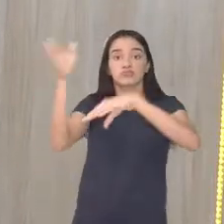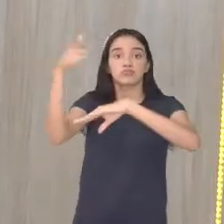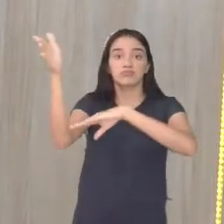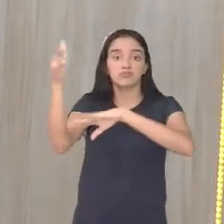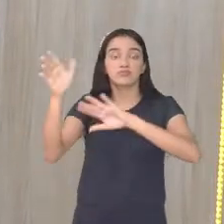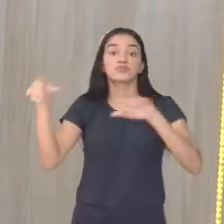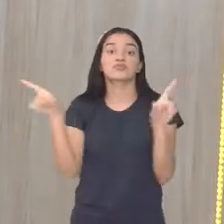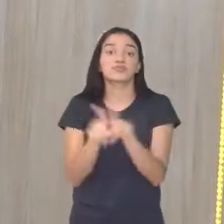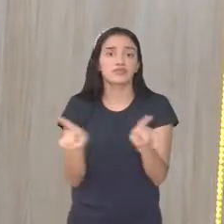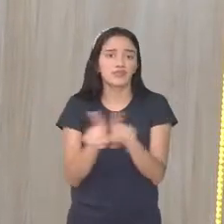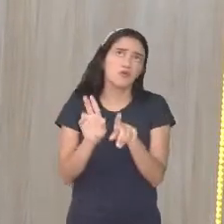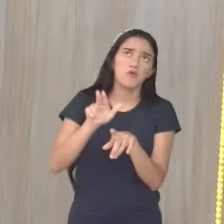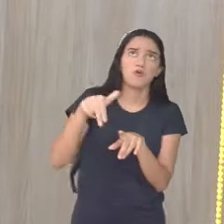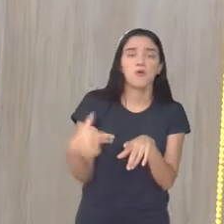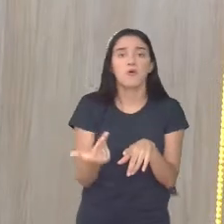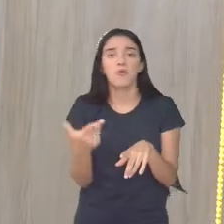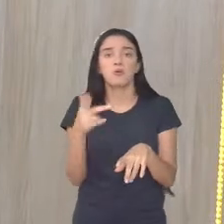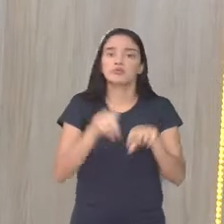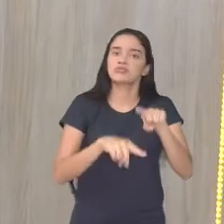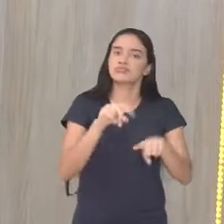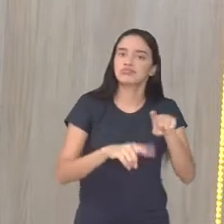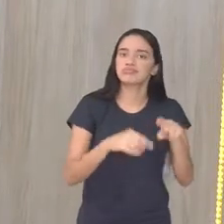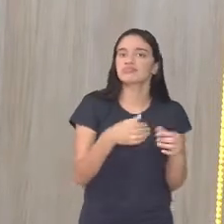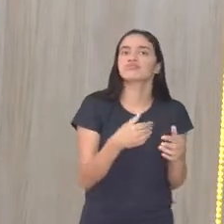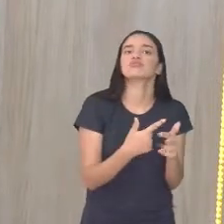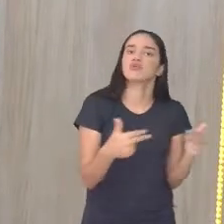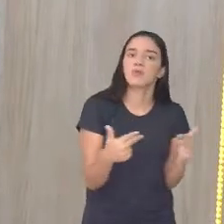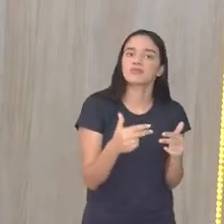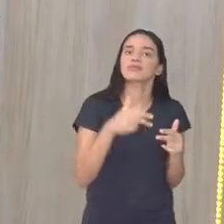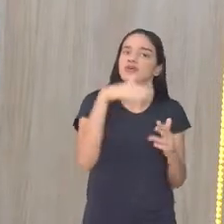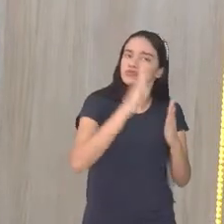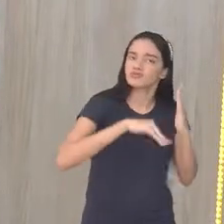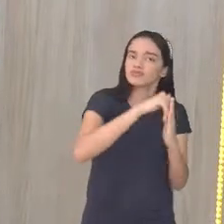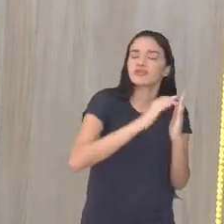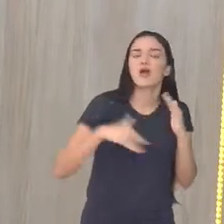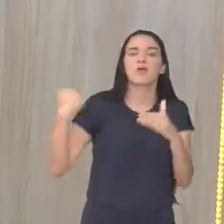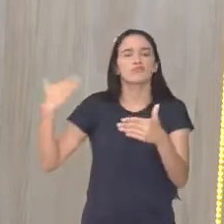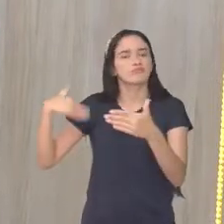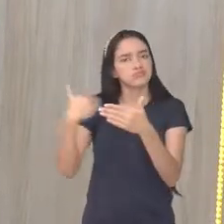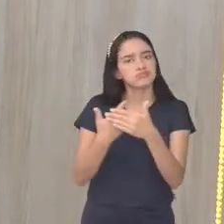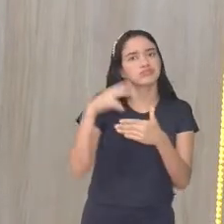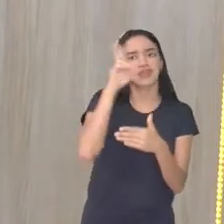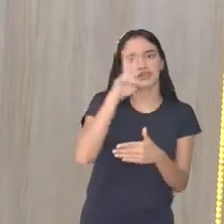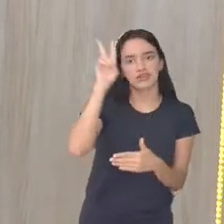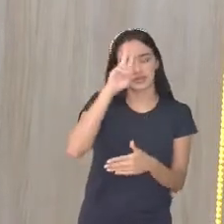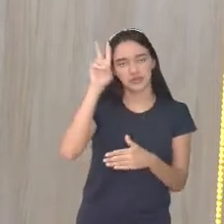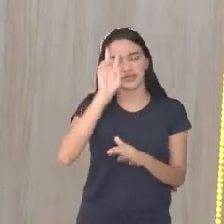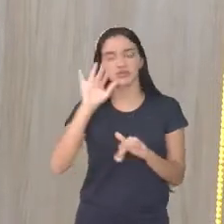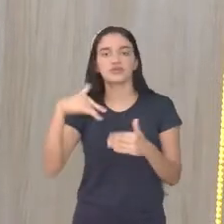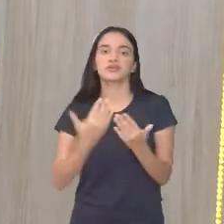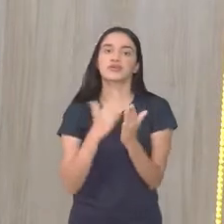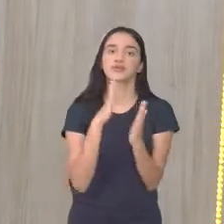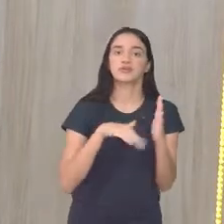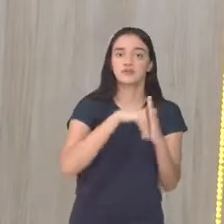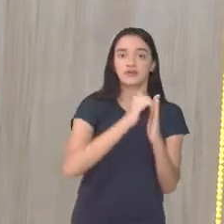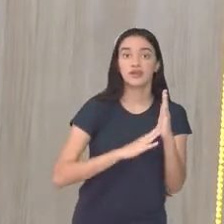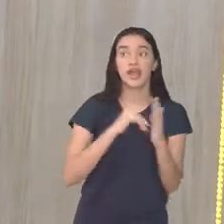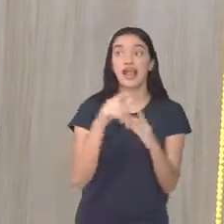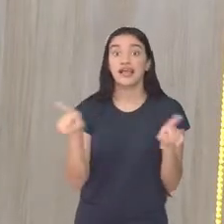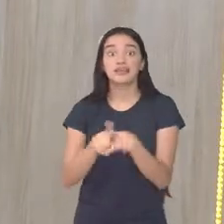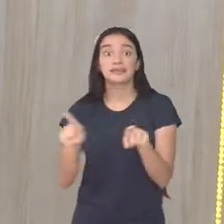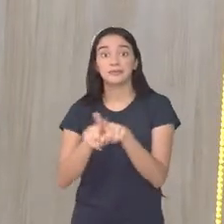como é? Um subgênero, né? Do retrato. Não, a gente quer que vocês pensem, através dessa leitura